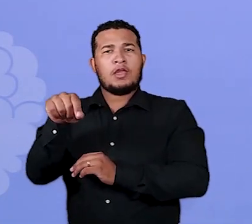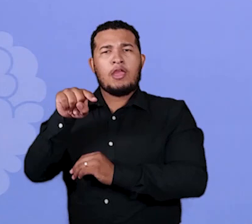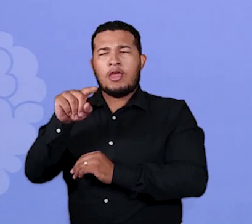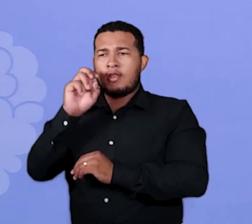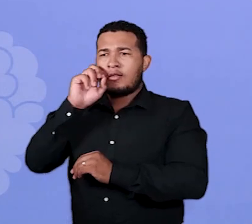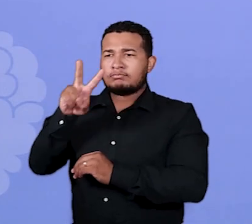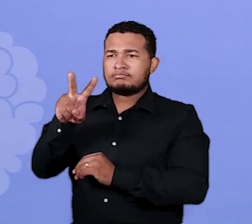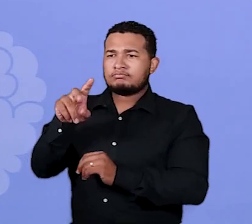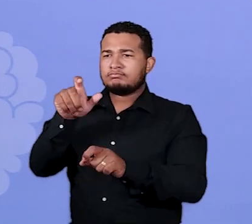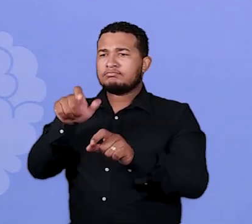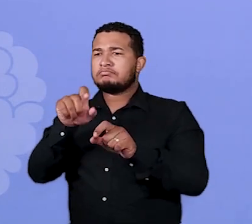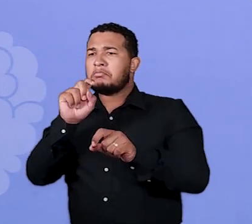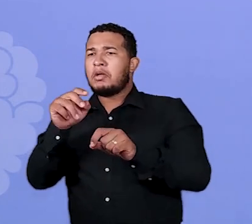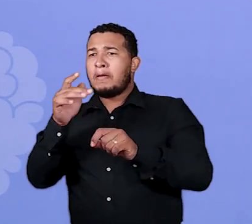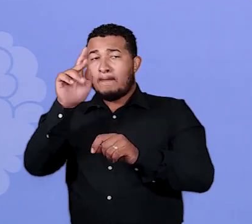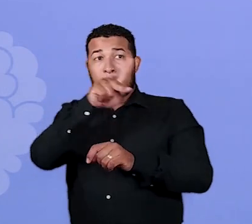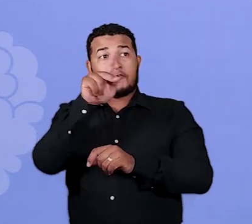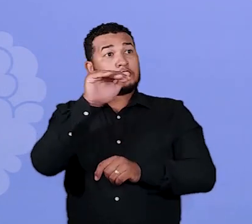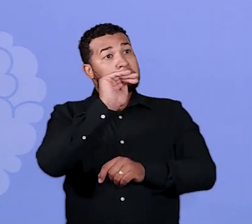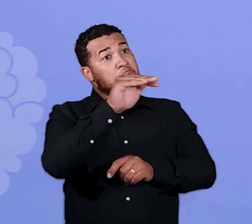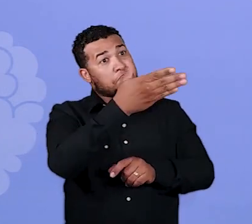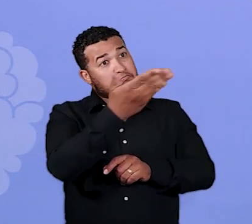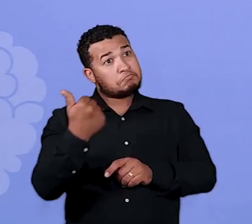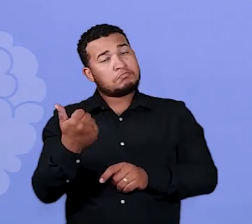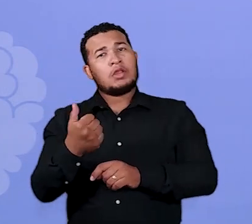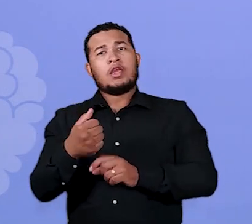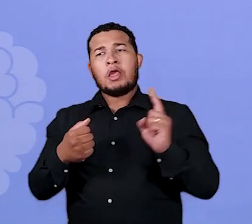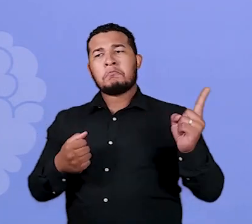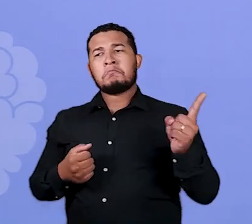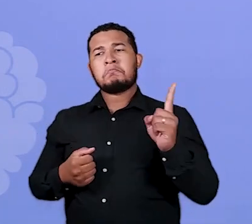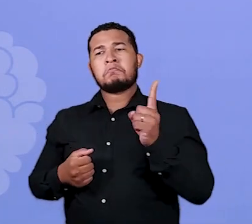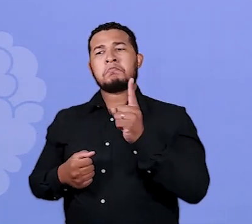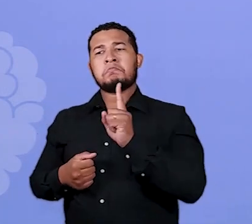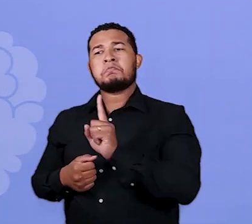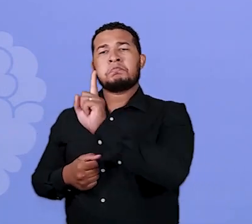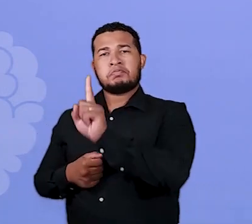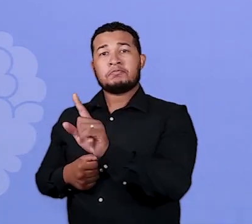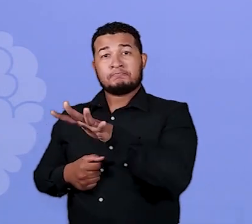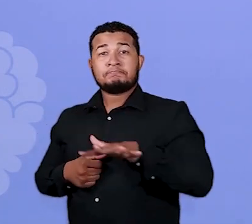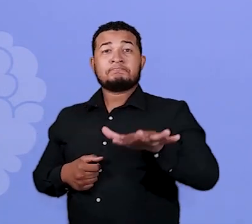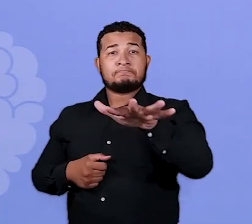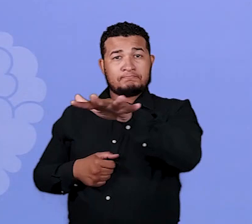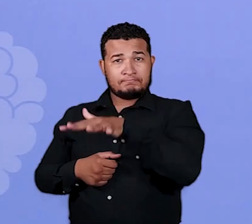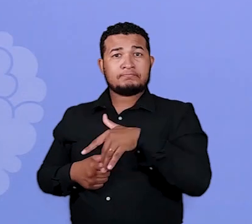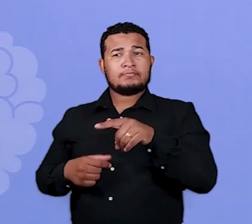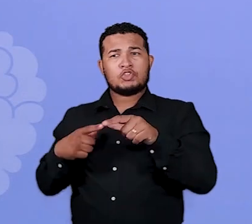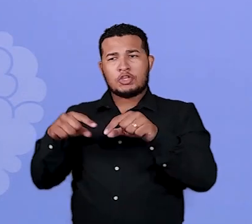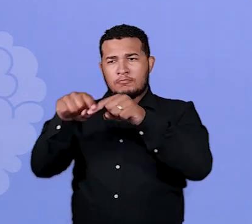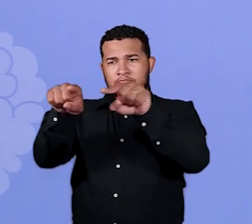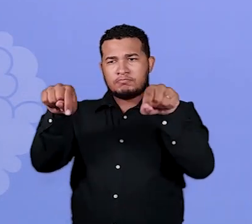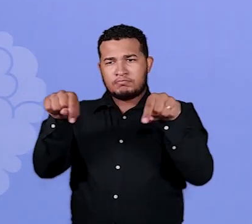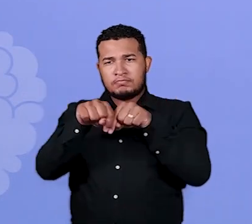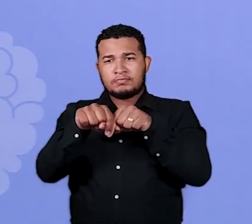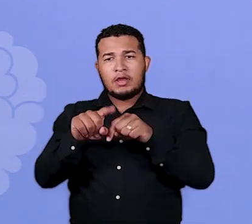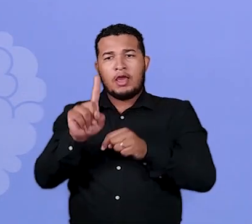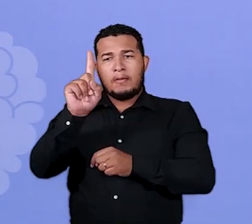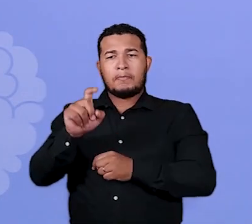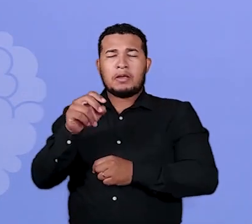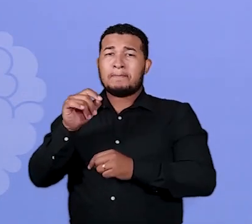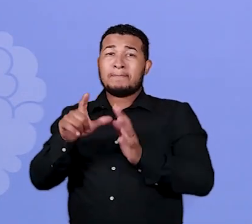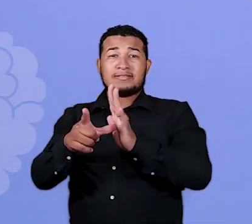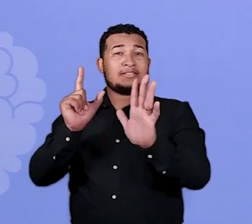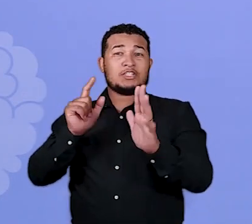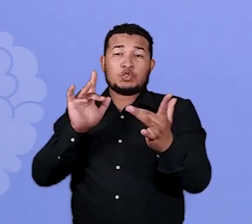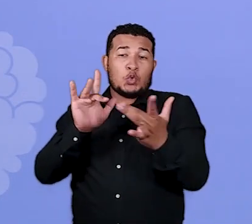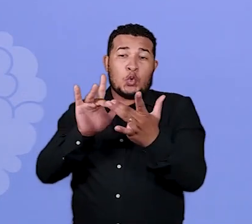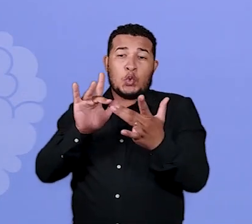xadrez. E aí ela sentou com uma colega que ela conheceu naquele momento, e a colega começou a explicar para ela o movimento das peças, assim como eu fiz com você.